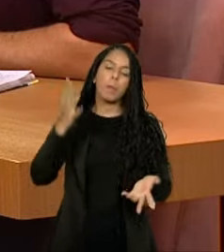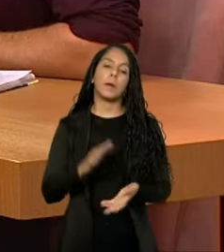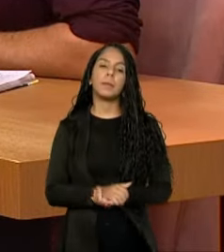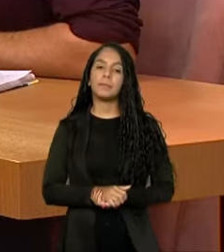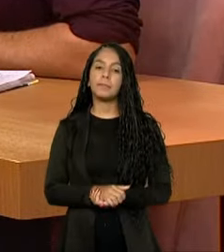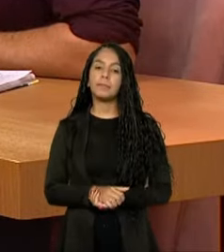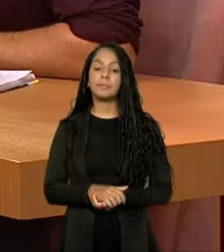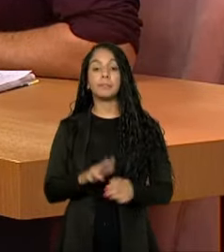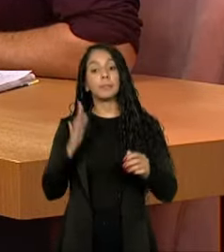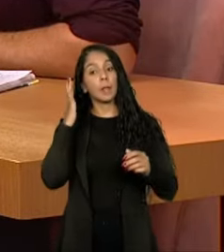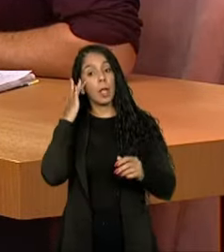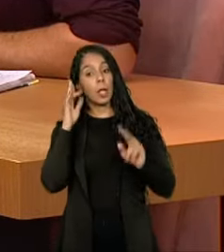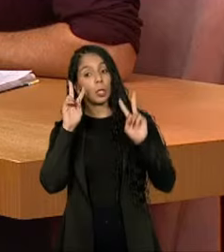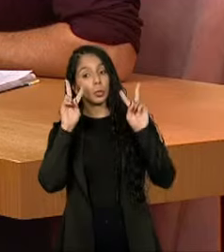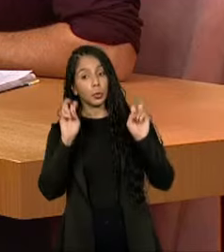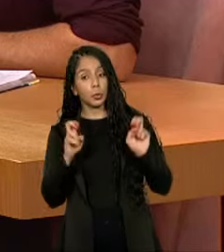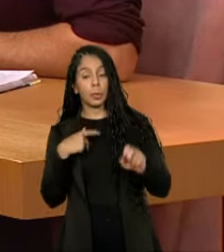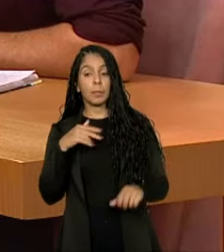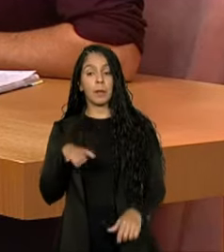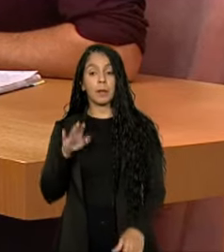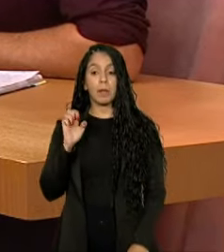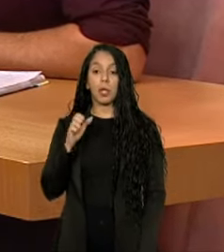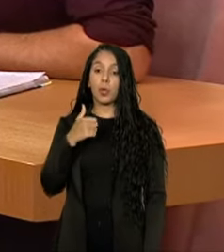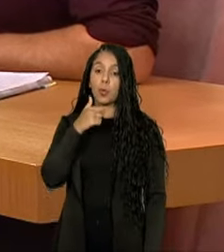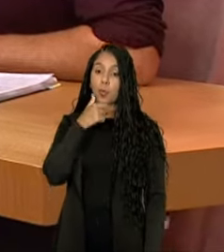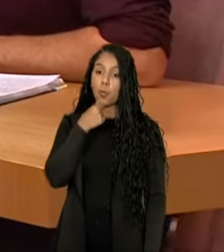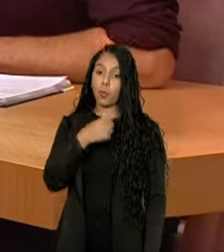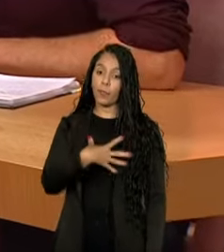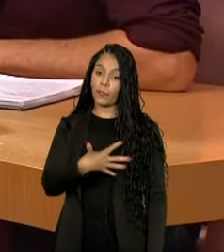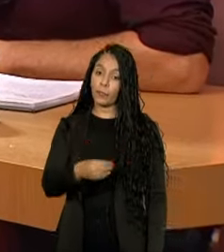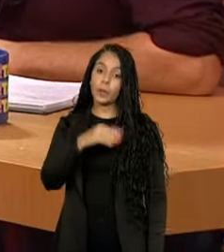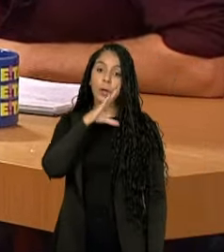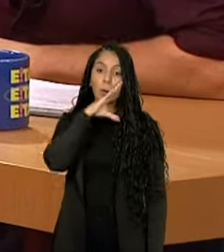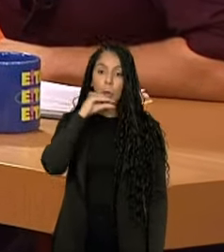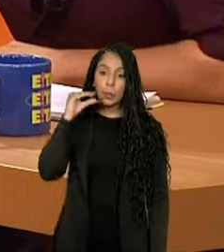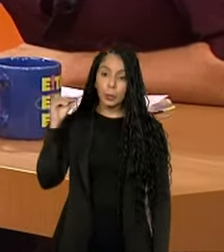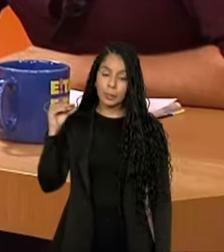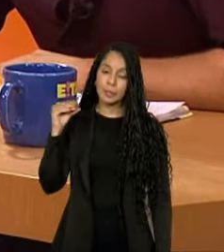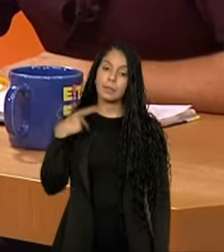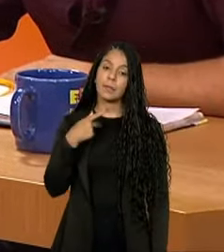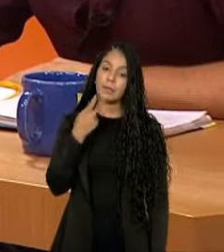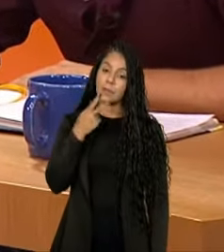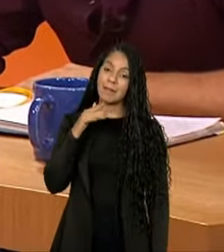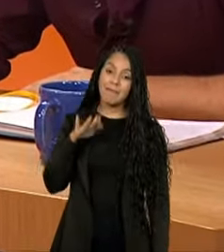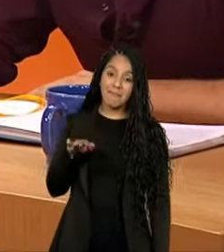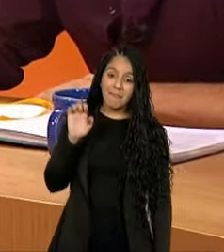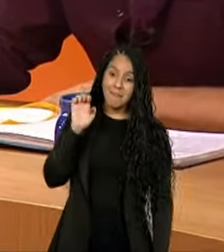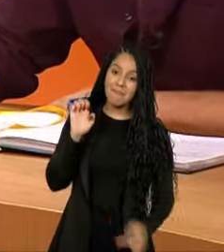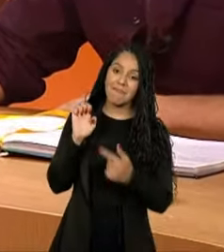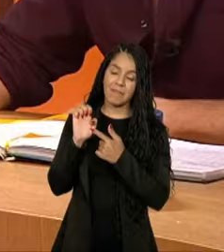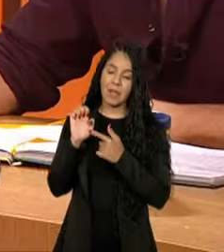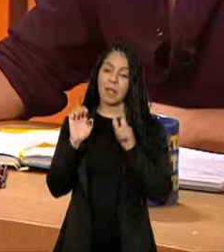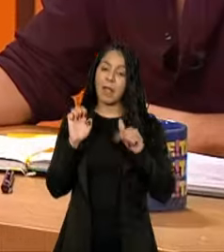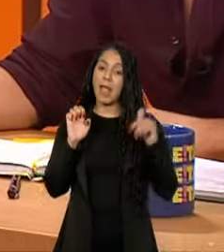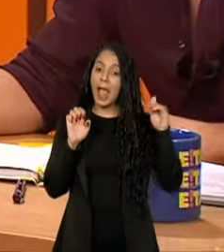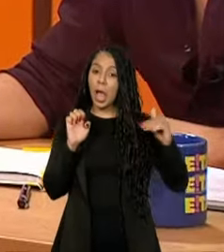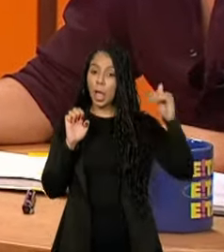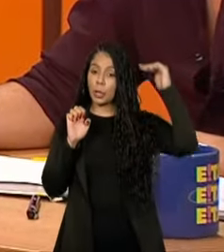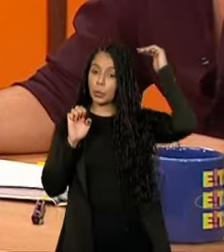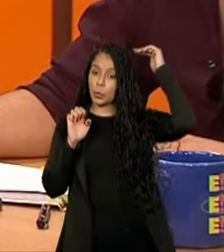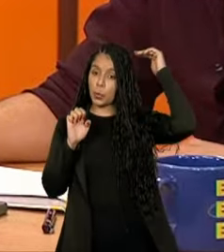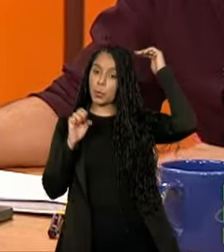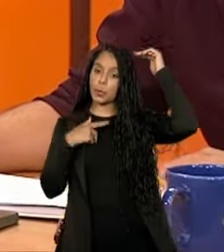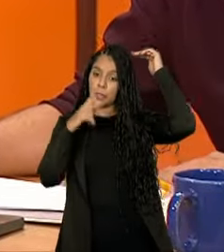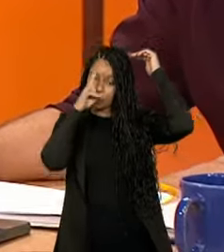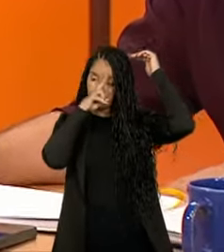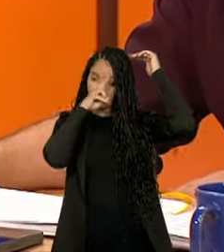acho que relacionando a mãe com o filho adolescente, a mãe sempre, não vou generalizar, mas a mãe é adulta, né, ali da